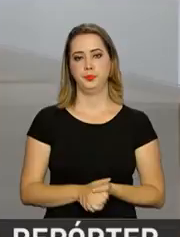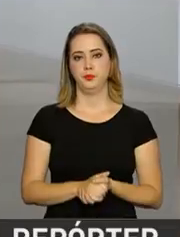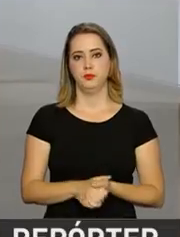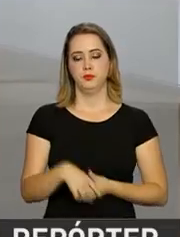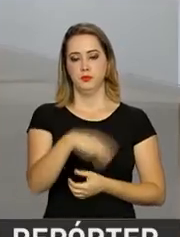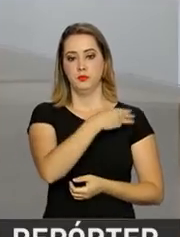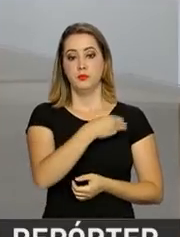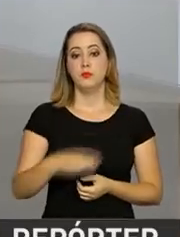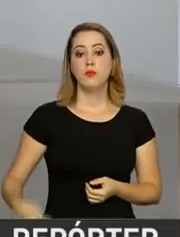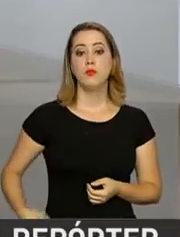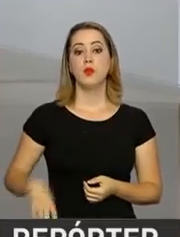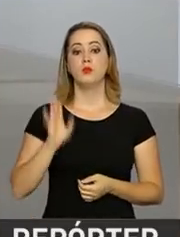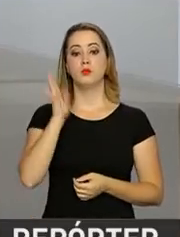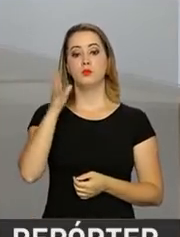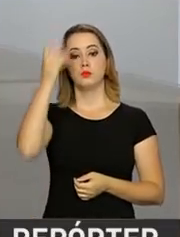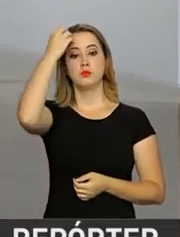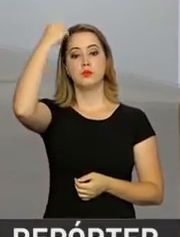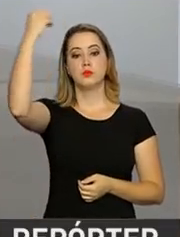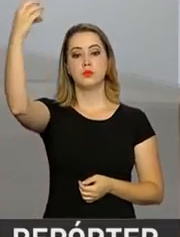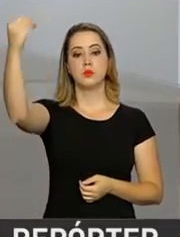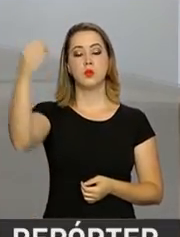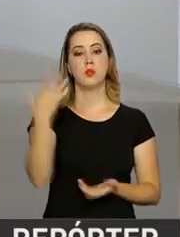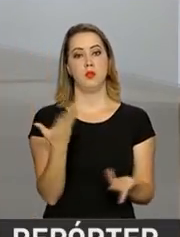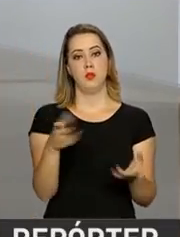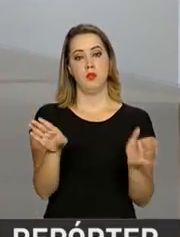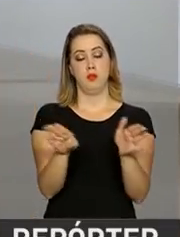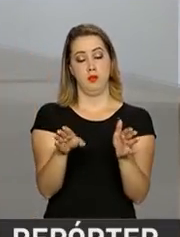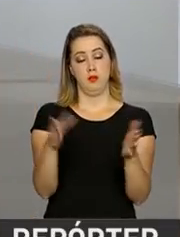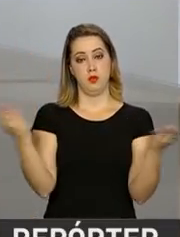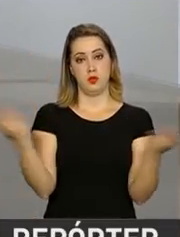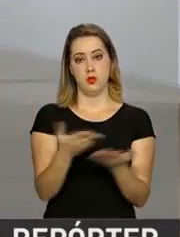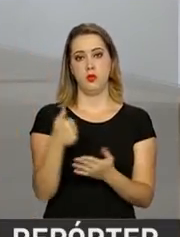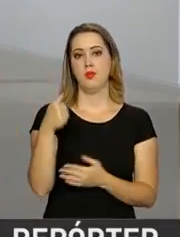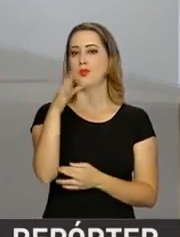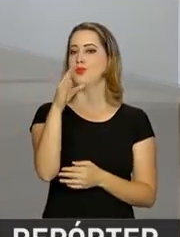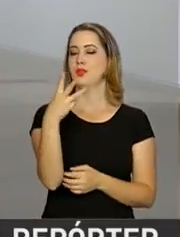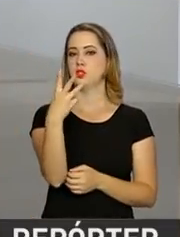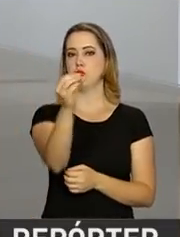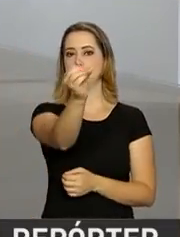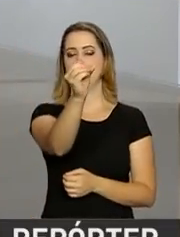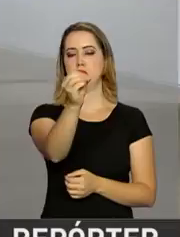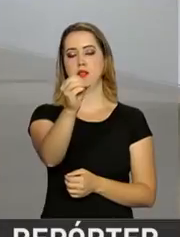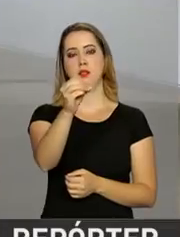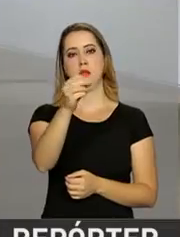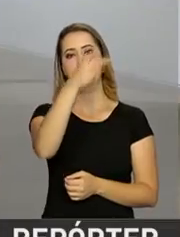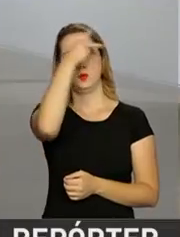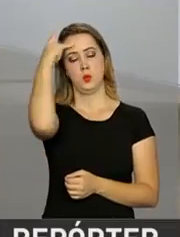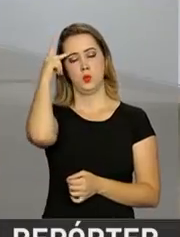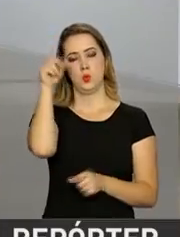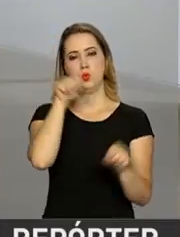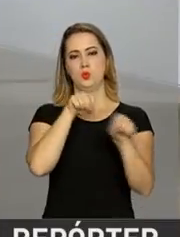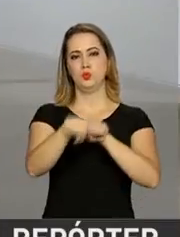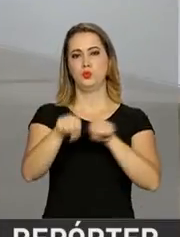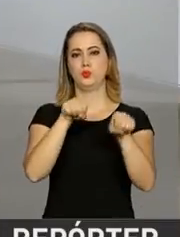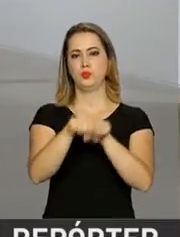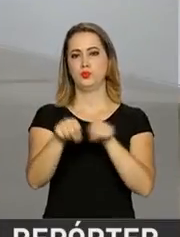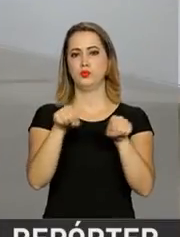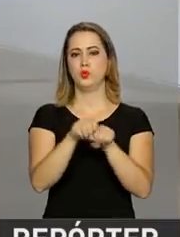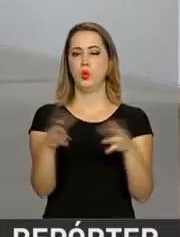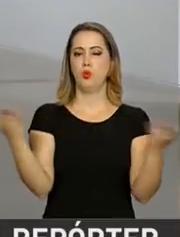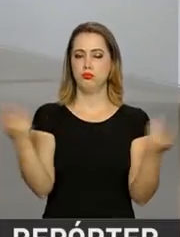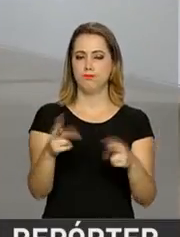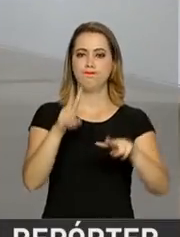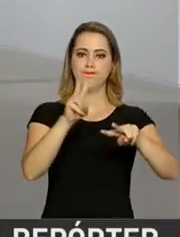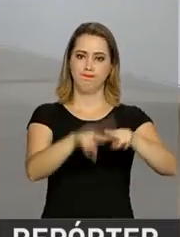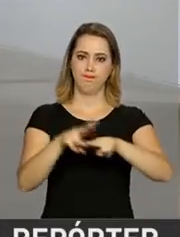moraes está a caminho de boa vista onde mais de 30 presos morreram nesta madrugada na penitenciária agrícola de monte